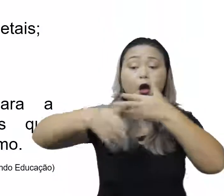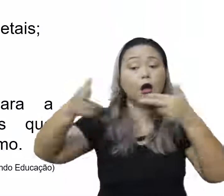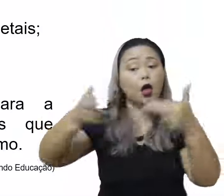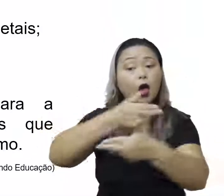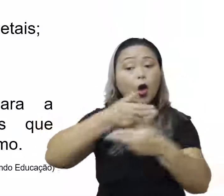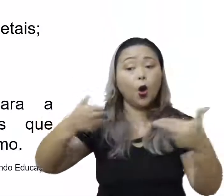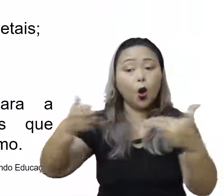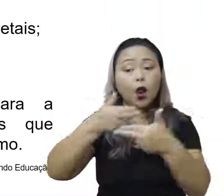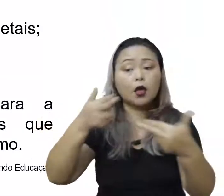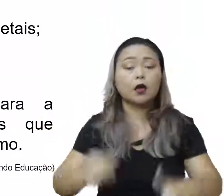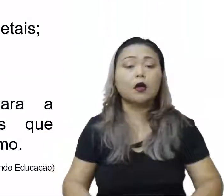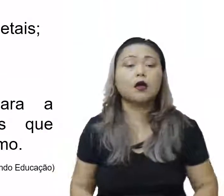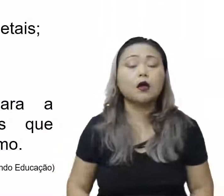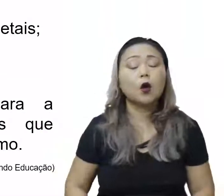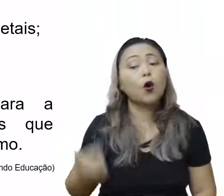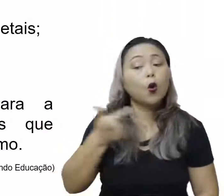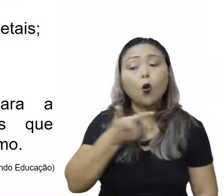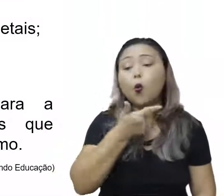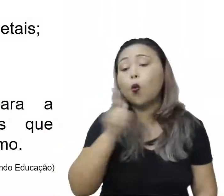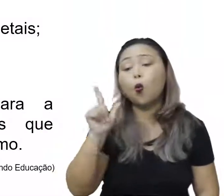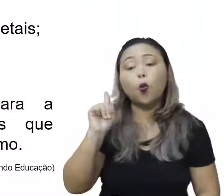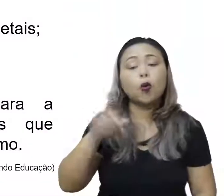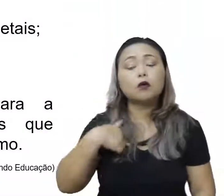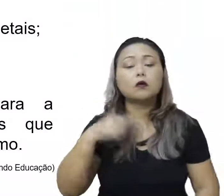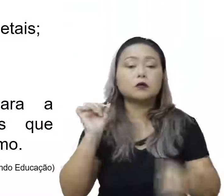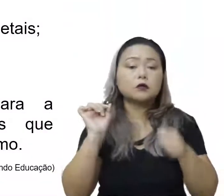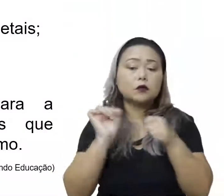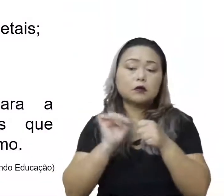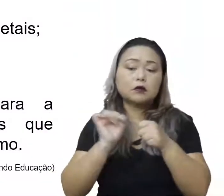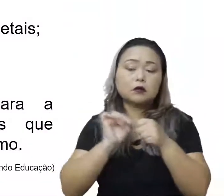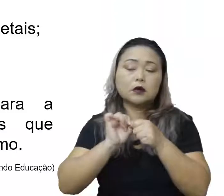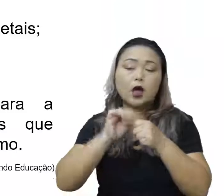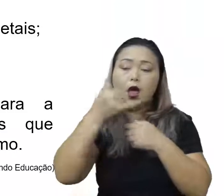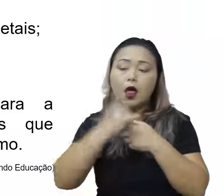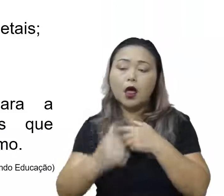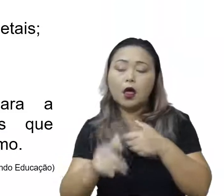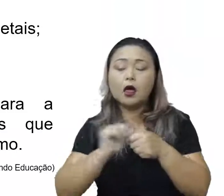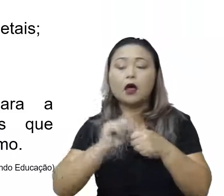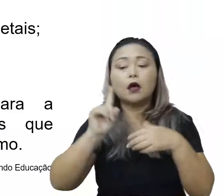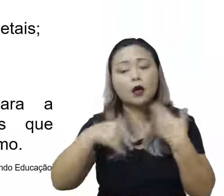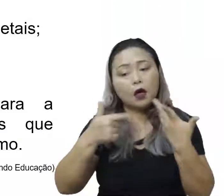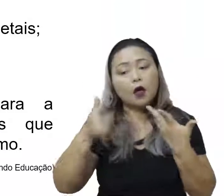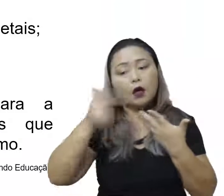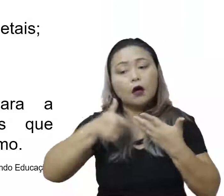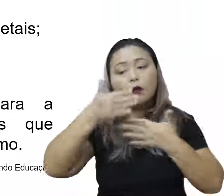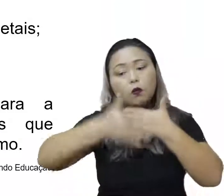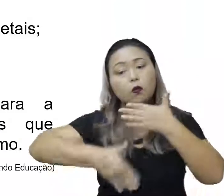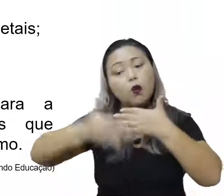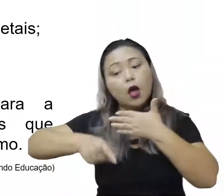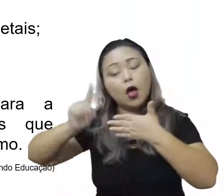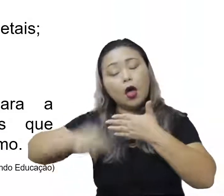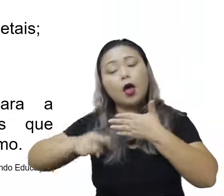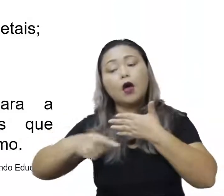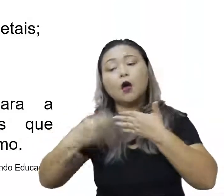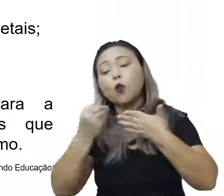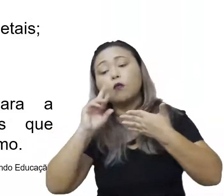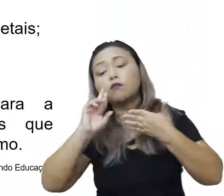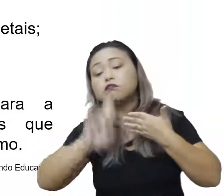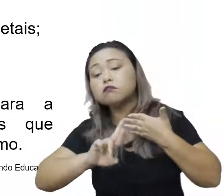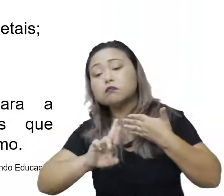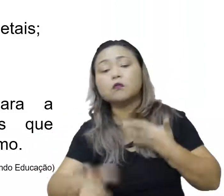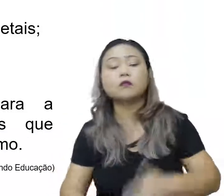aí, ó. Outras formas de produzir energia elétrica é uma solução. Ok?